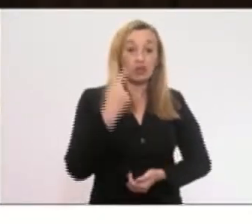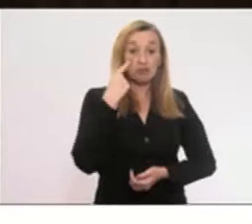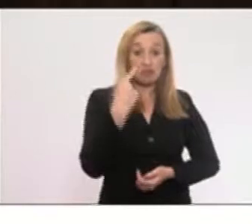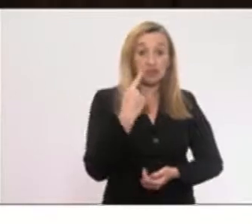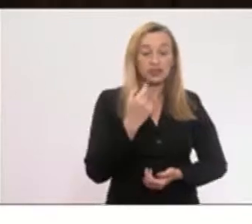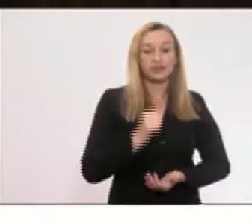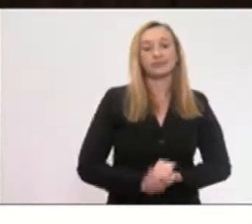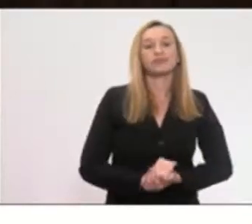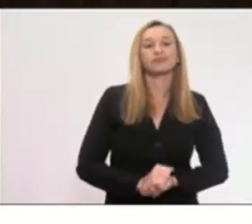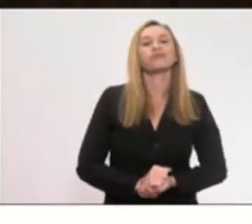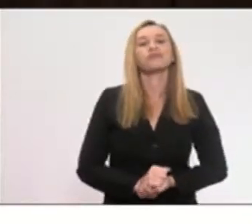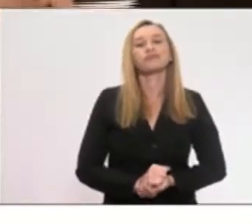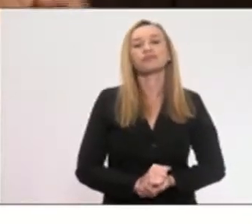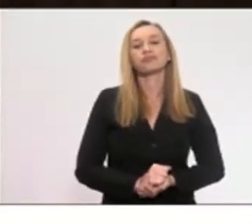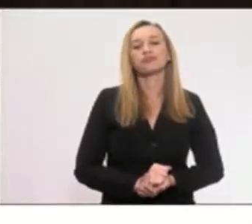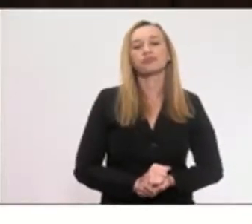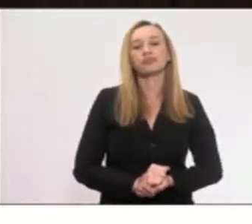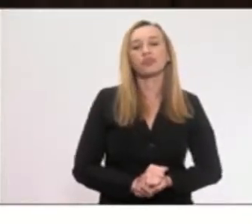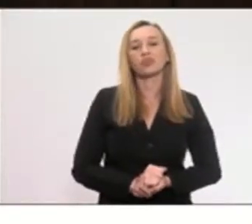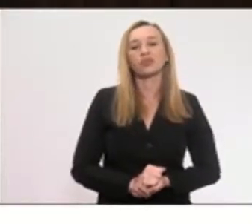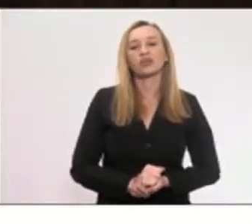Veja,